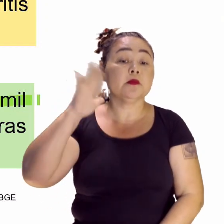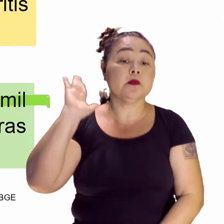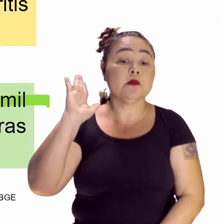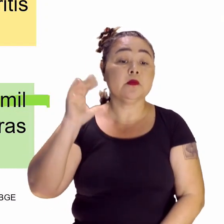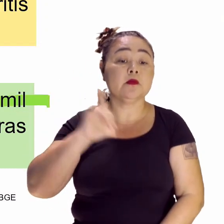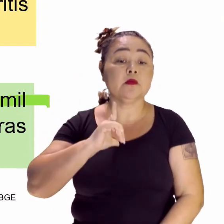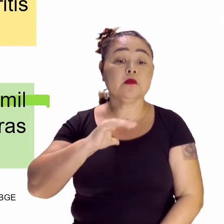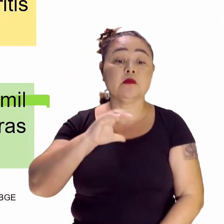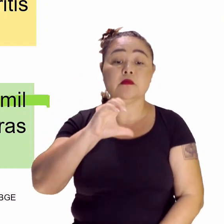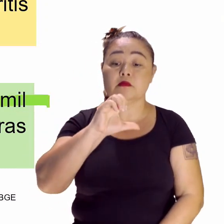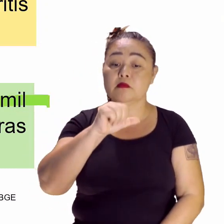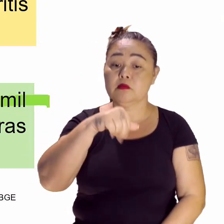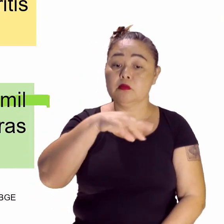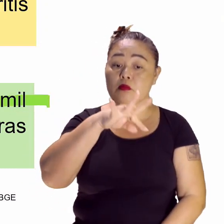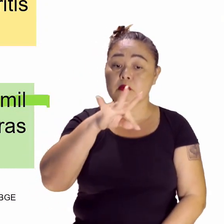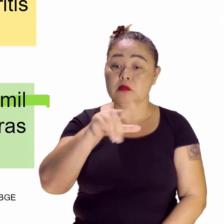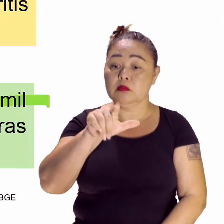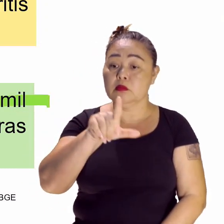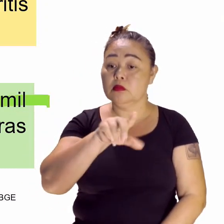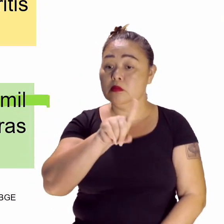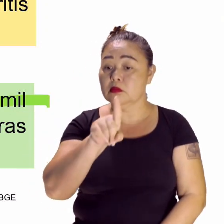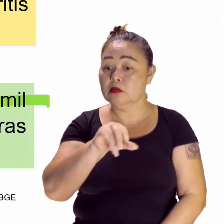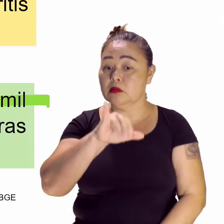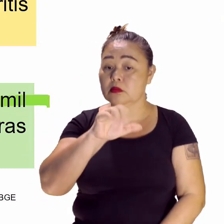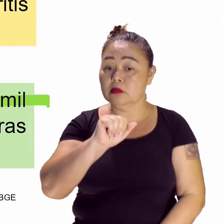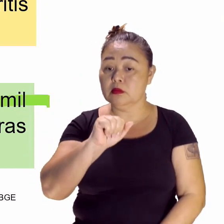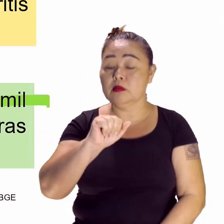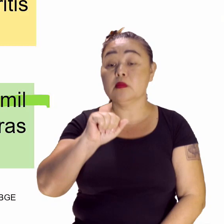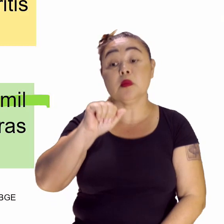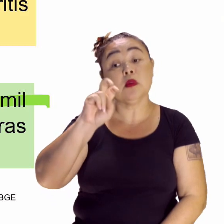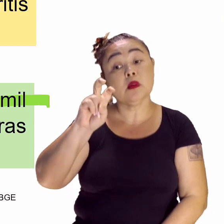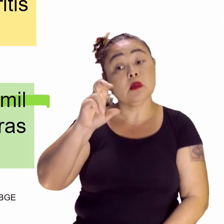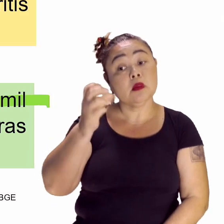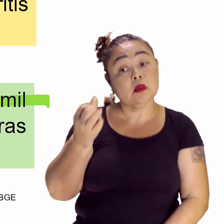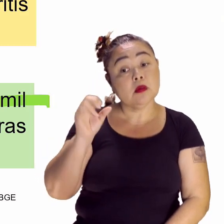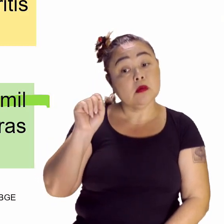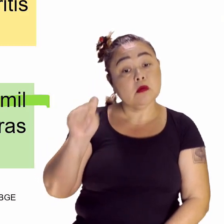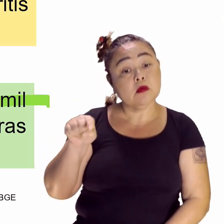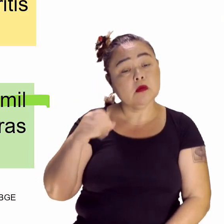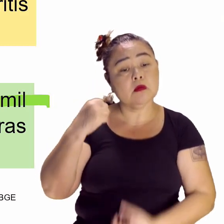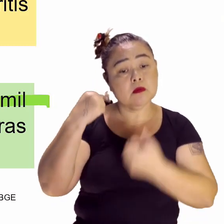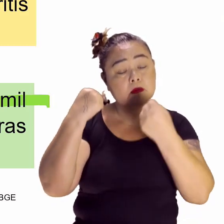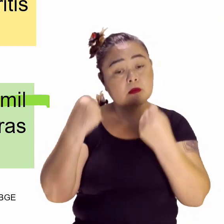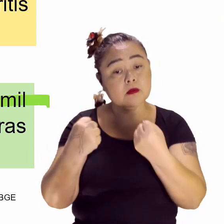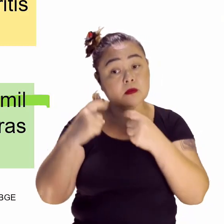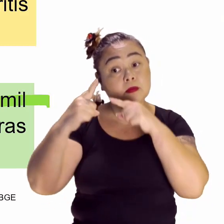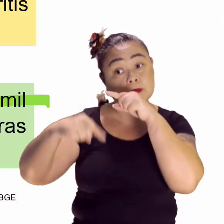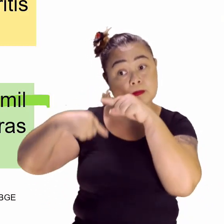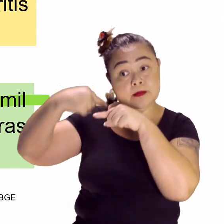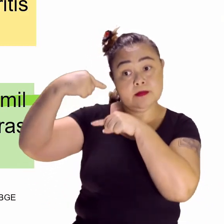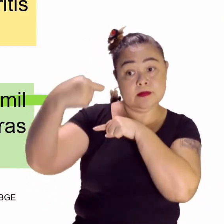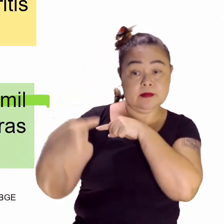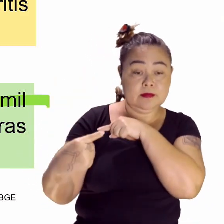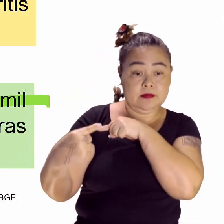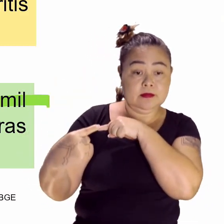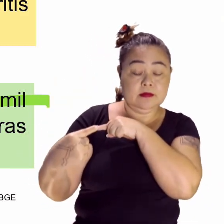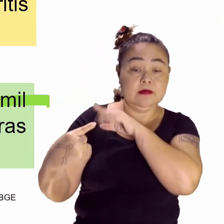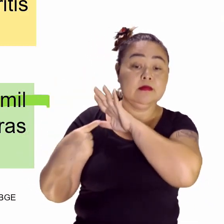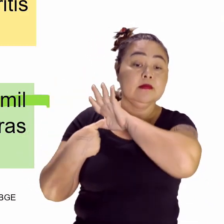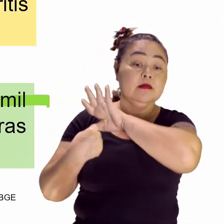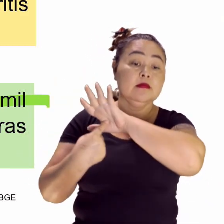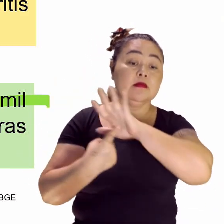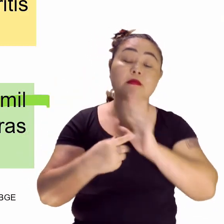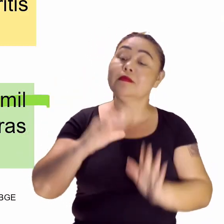Santa Luzia com 56 mil toneladas depois aparecer